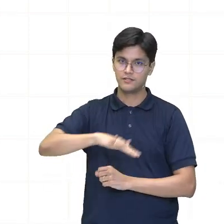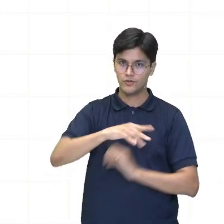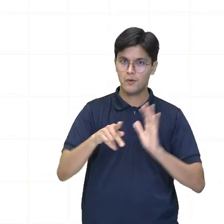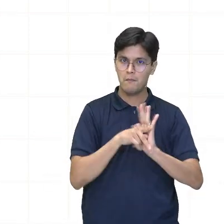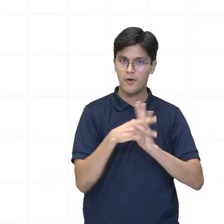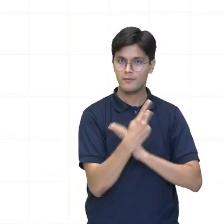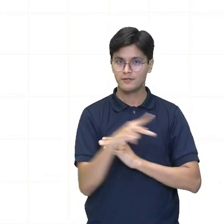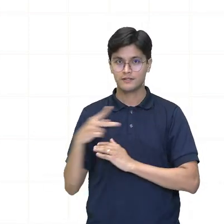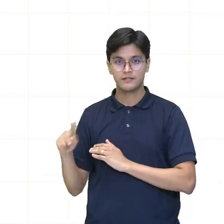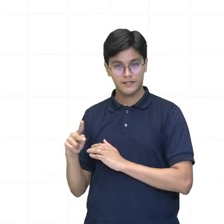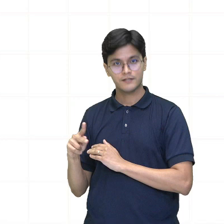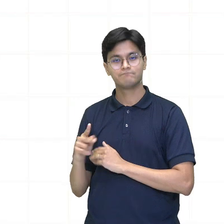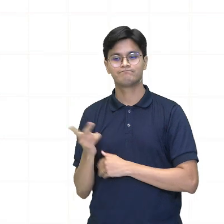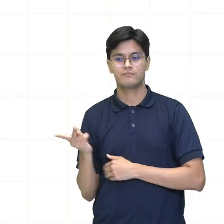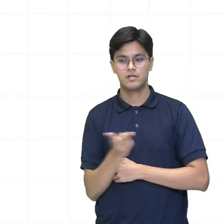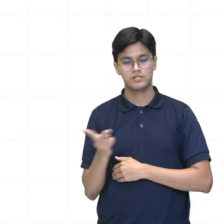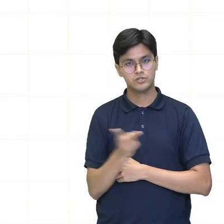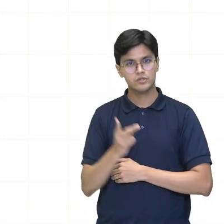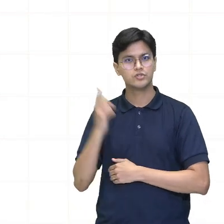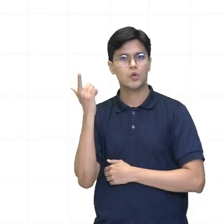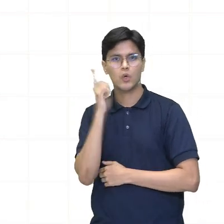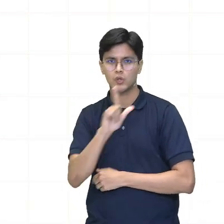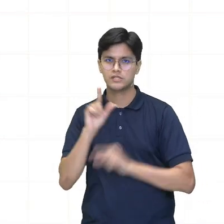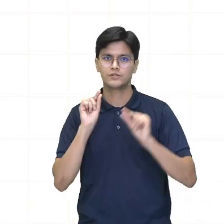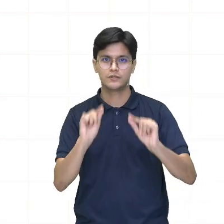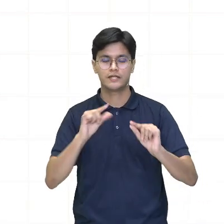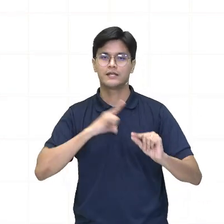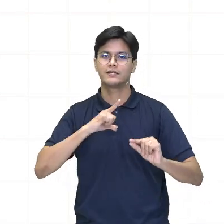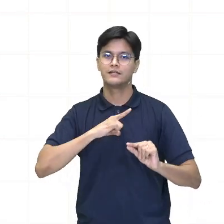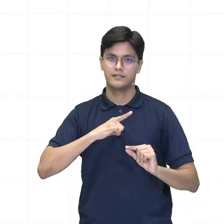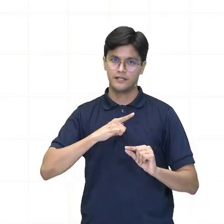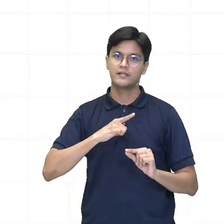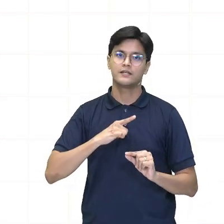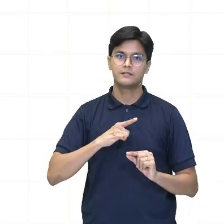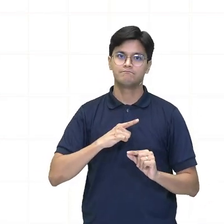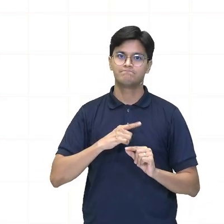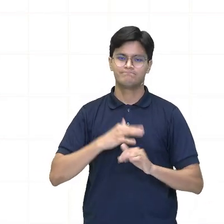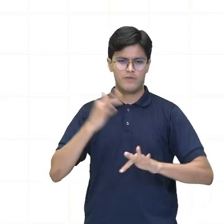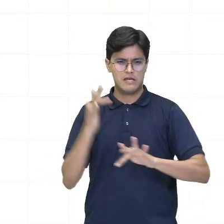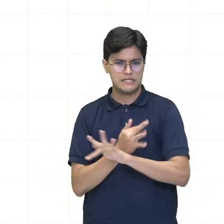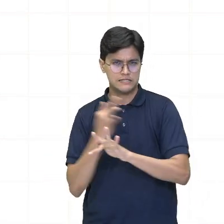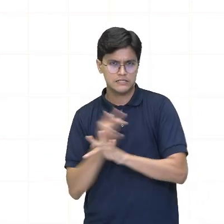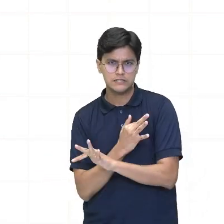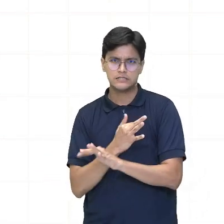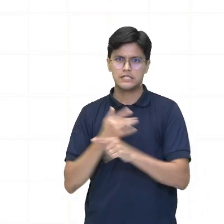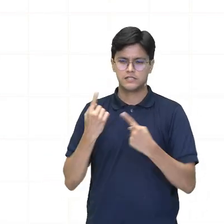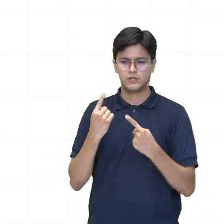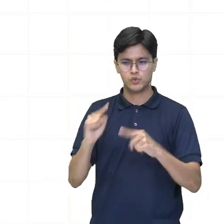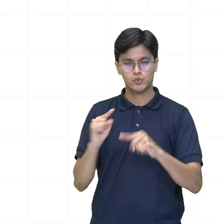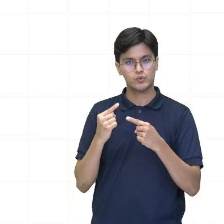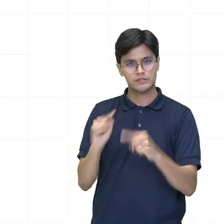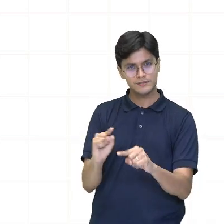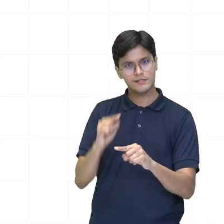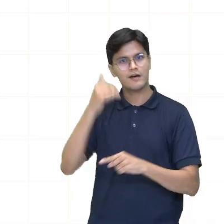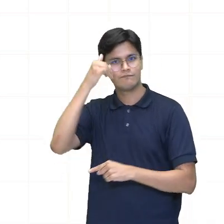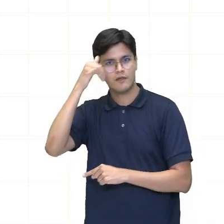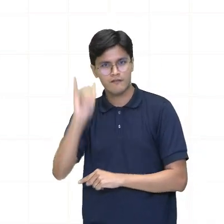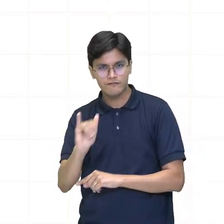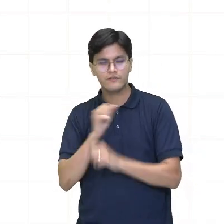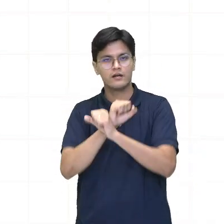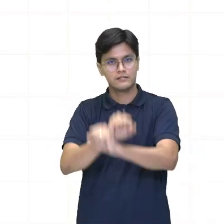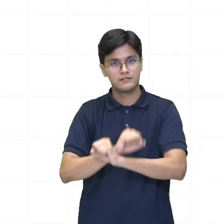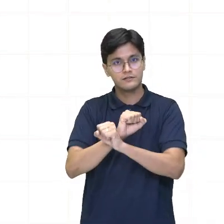eles conseguiram ter uma certa resistência face à escravização. Esses